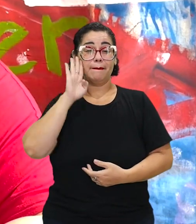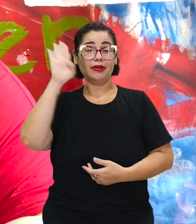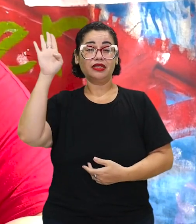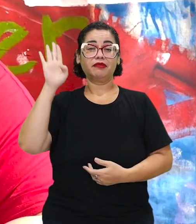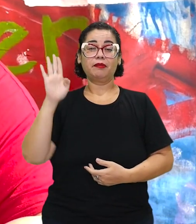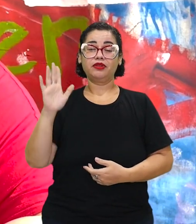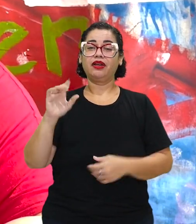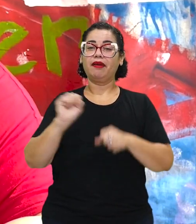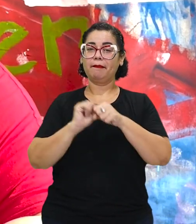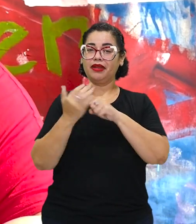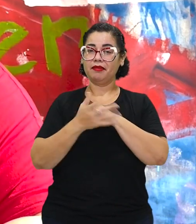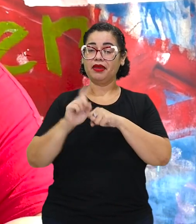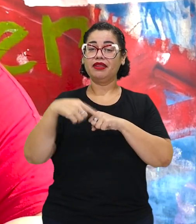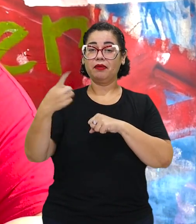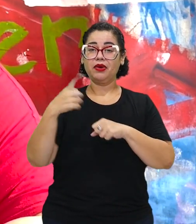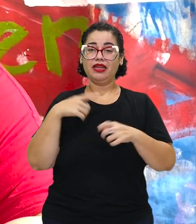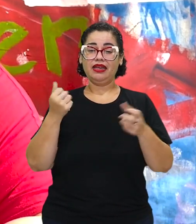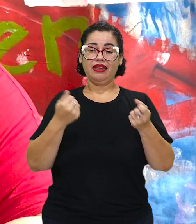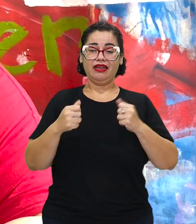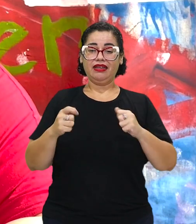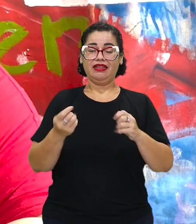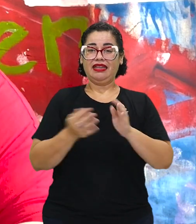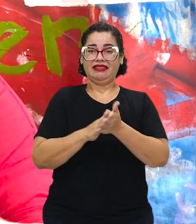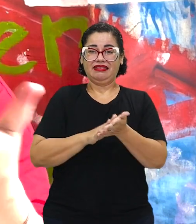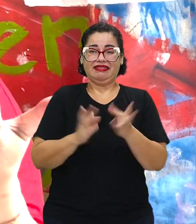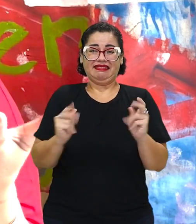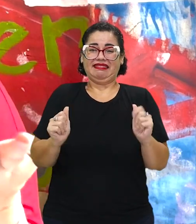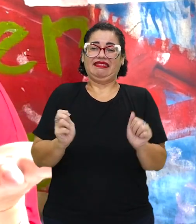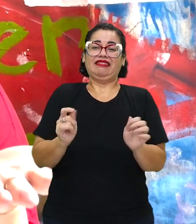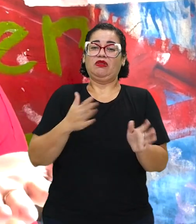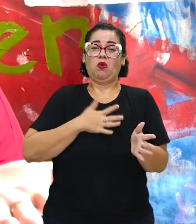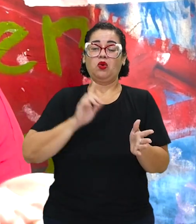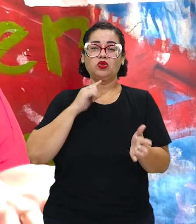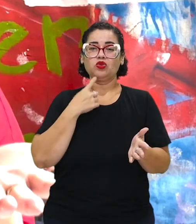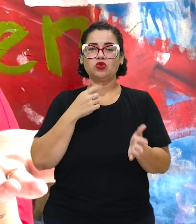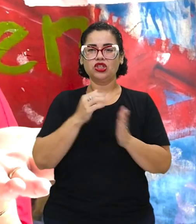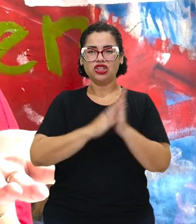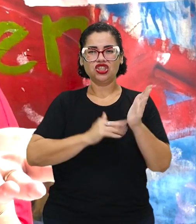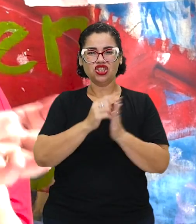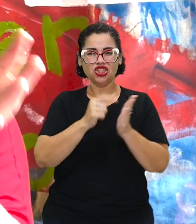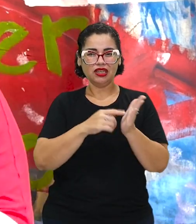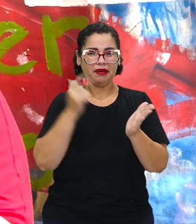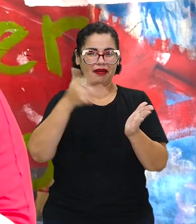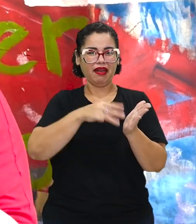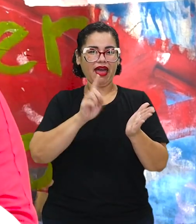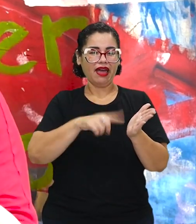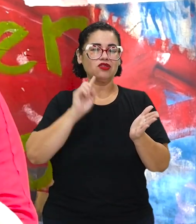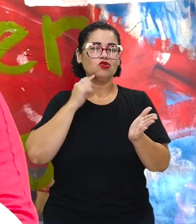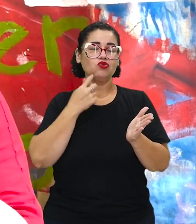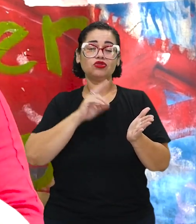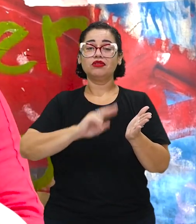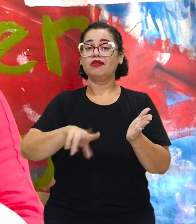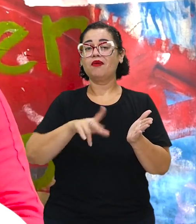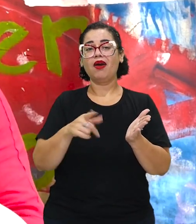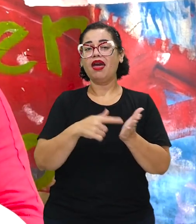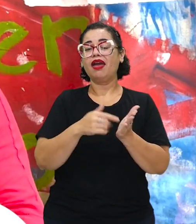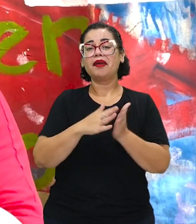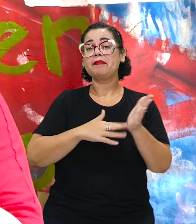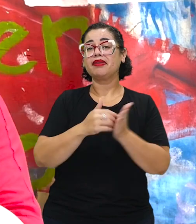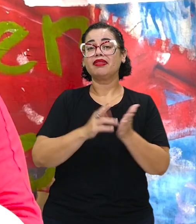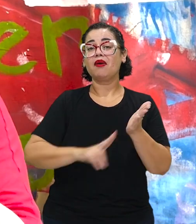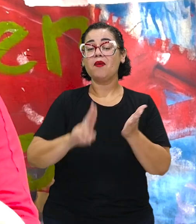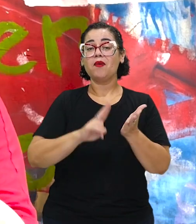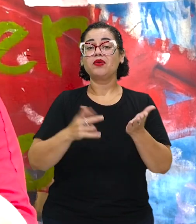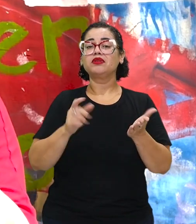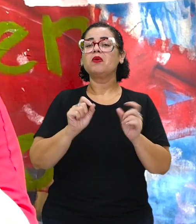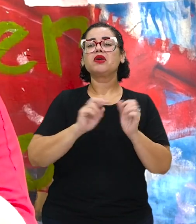Muitas pessoas hoje, principalmente depois da pandemia, que tem agonia da mão suja. A tinta não é sujeira.